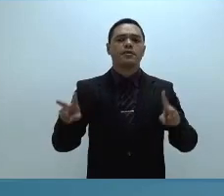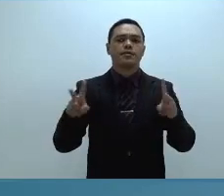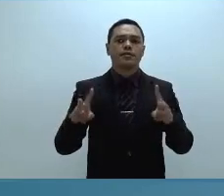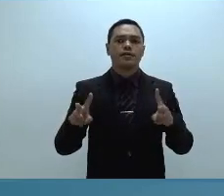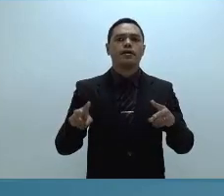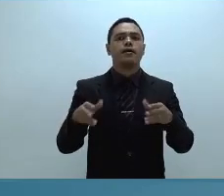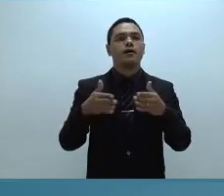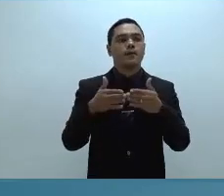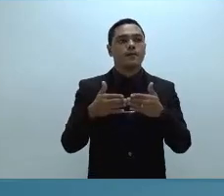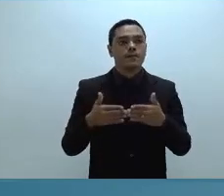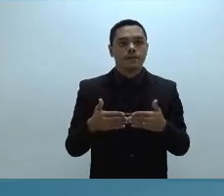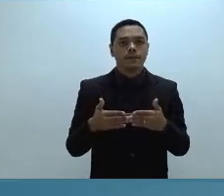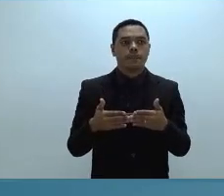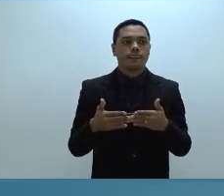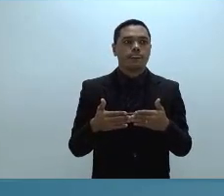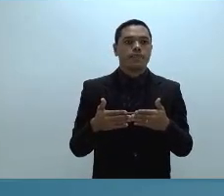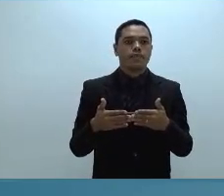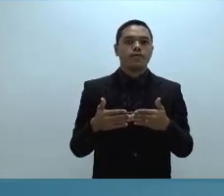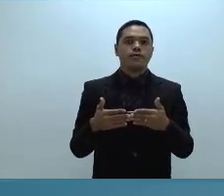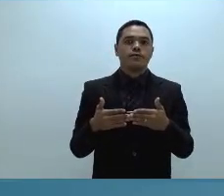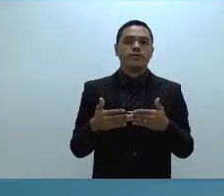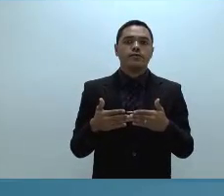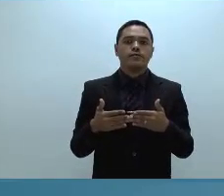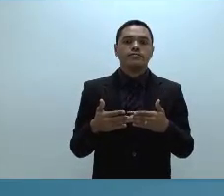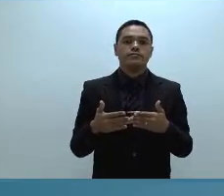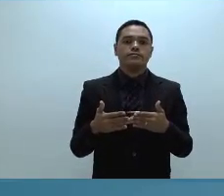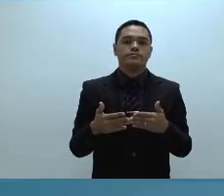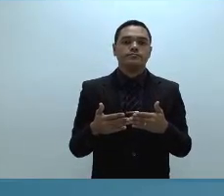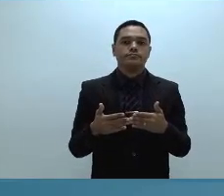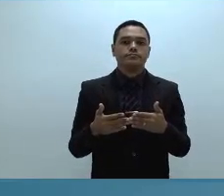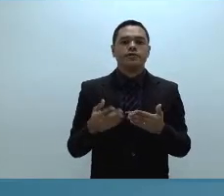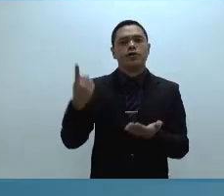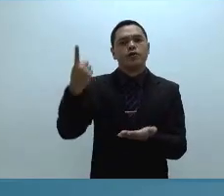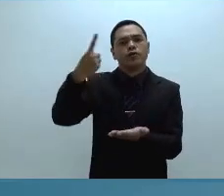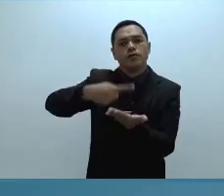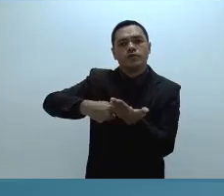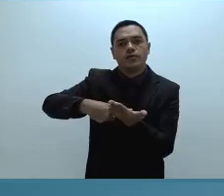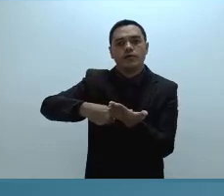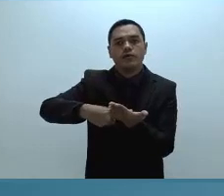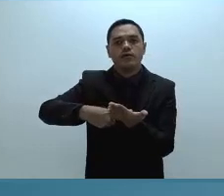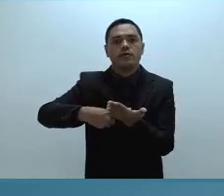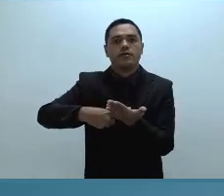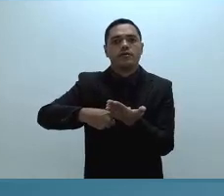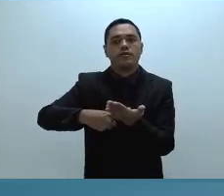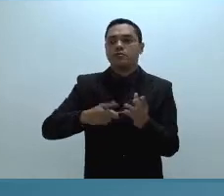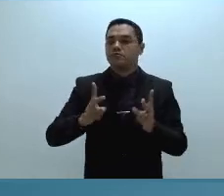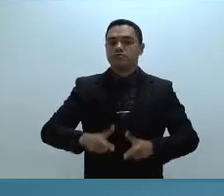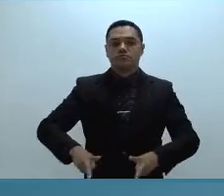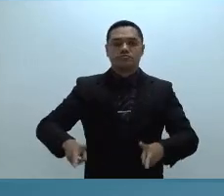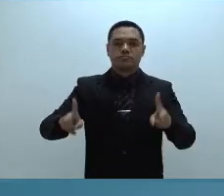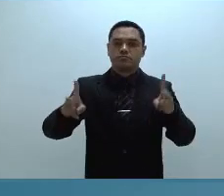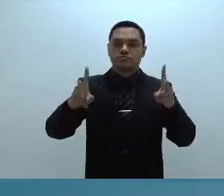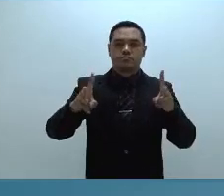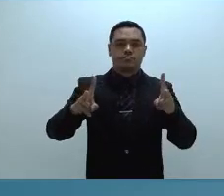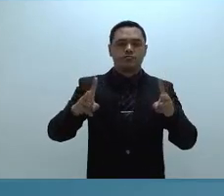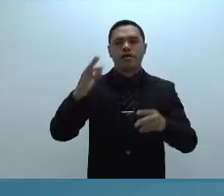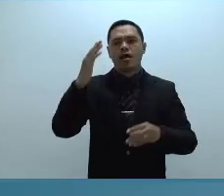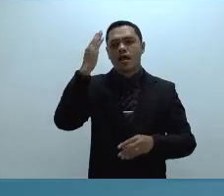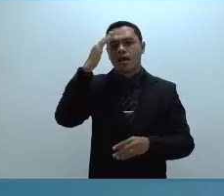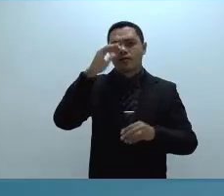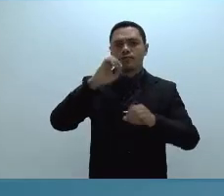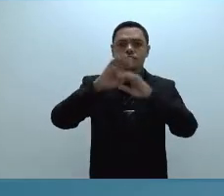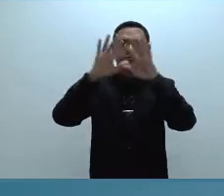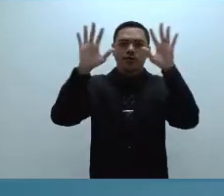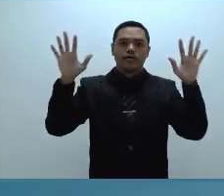peço venha com emissão para não ler, que os outros acordam, segue o mesmo